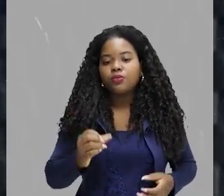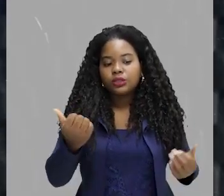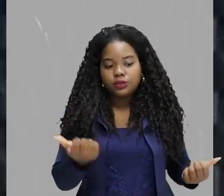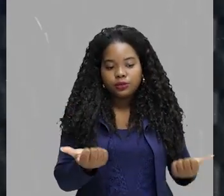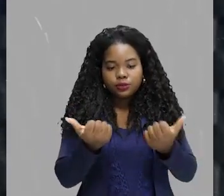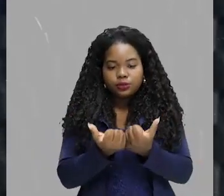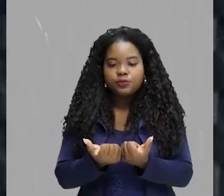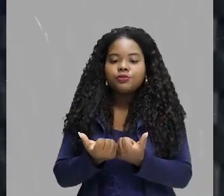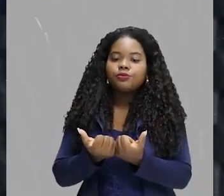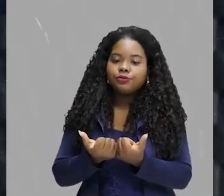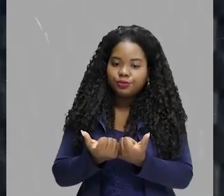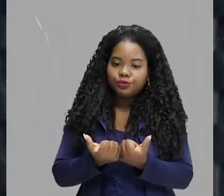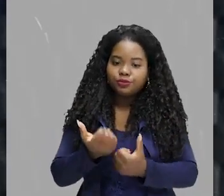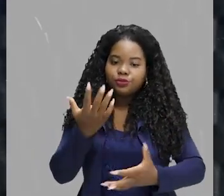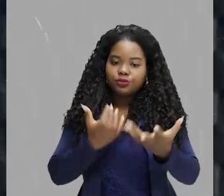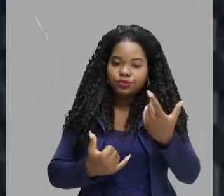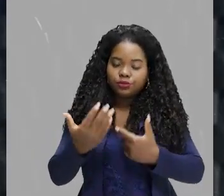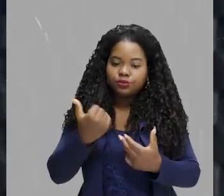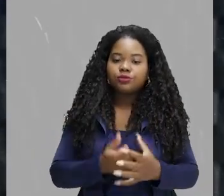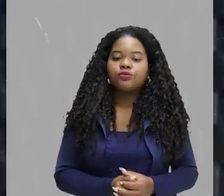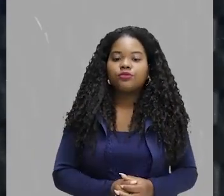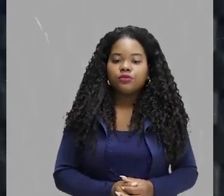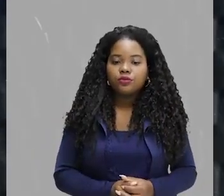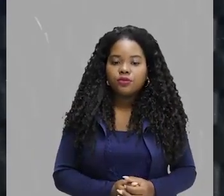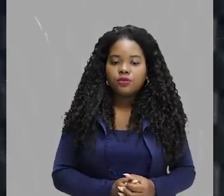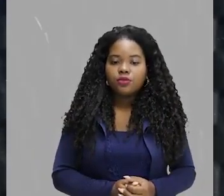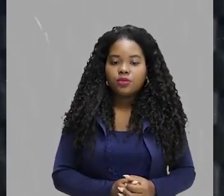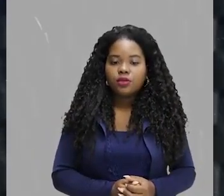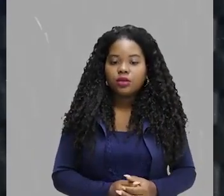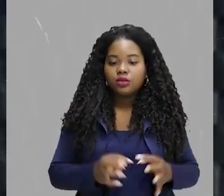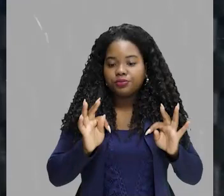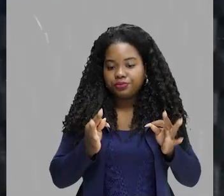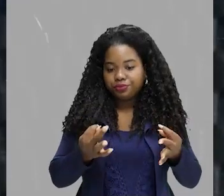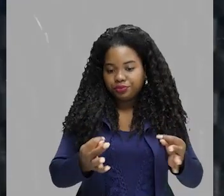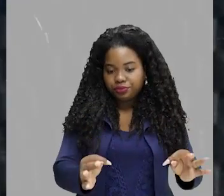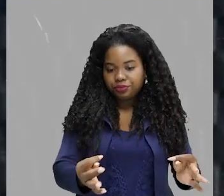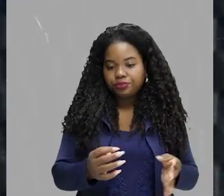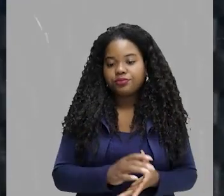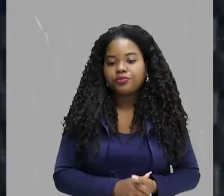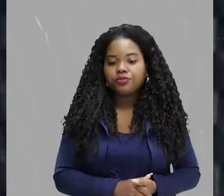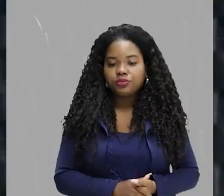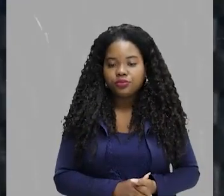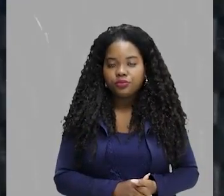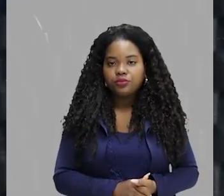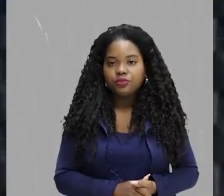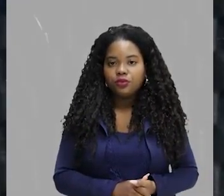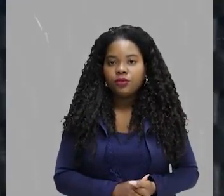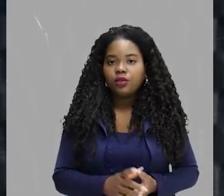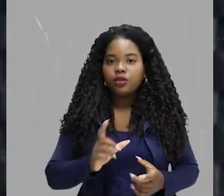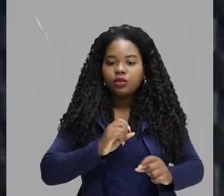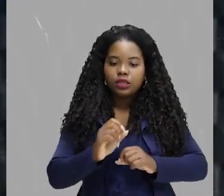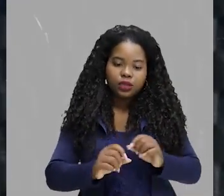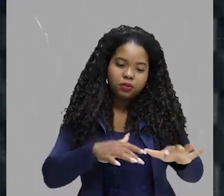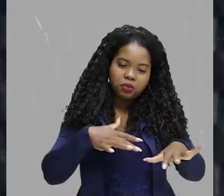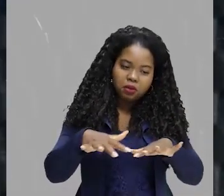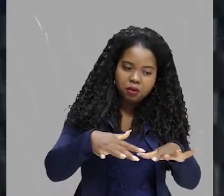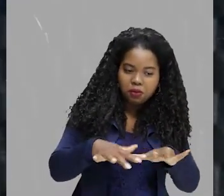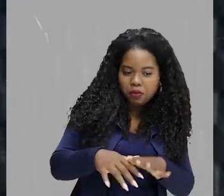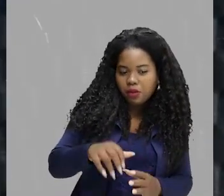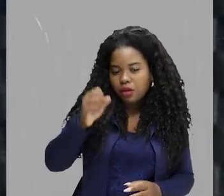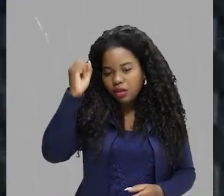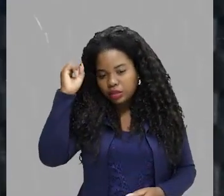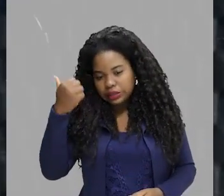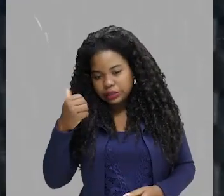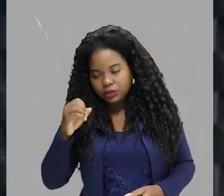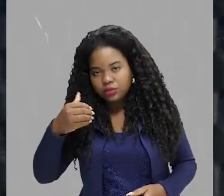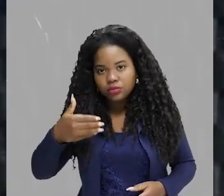dos produtos que são consumidos. Sobretudo se a gente está falando de tecnologia, tá? Então tu tem um movimento aí a partir do século